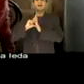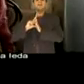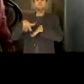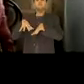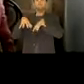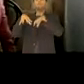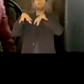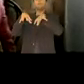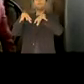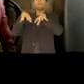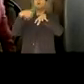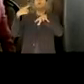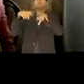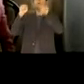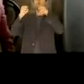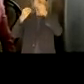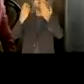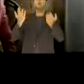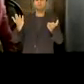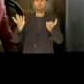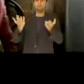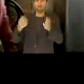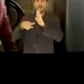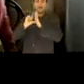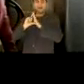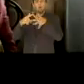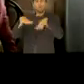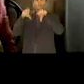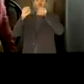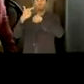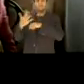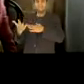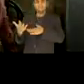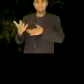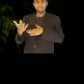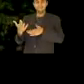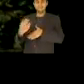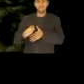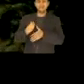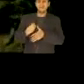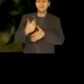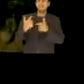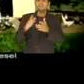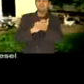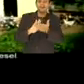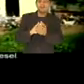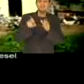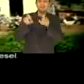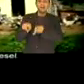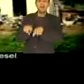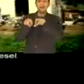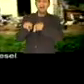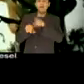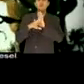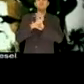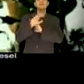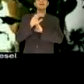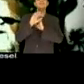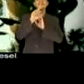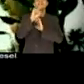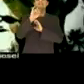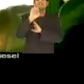Dona Ieda, antes da Luz chegar aqui? Antes da Luz era mais cansativo, porque para as hortas